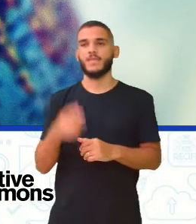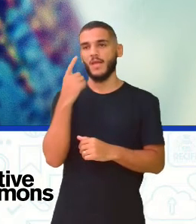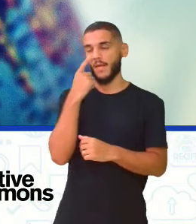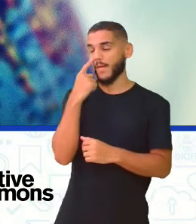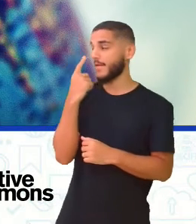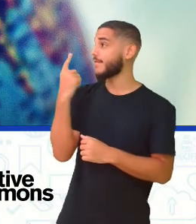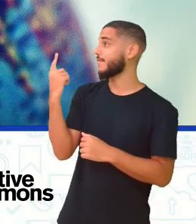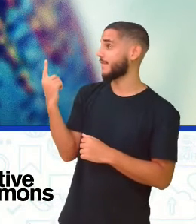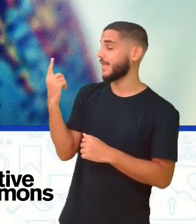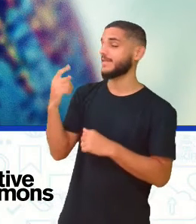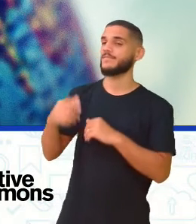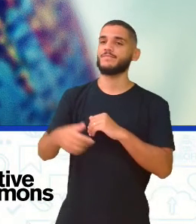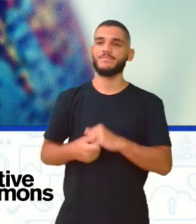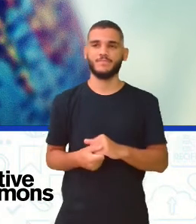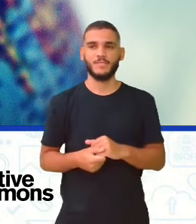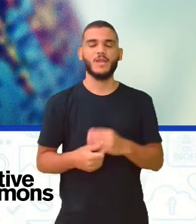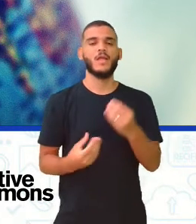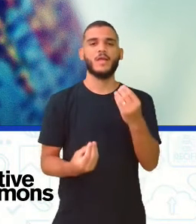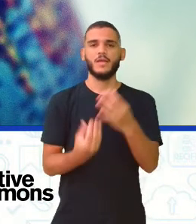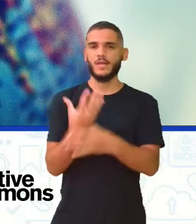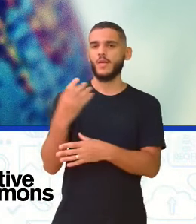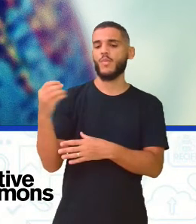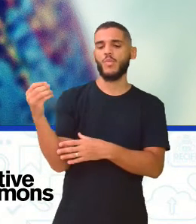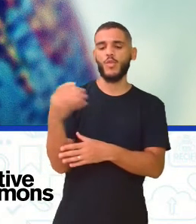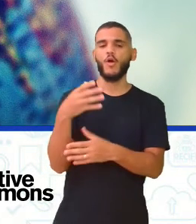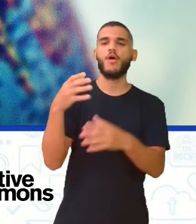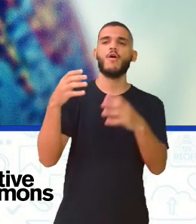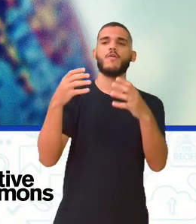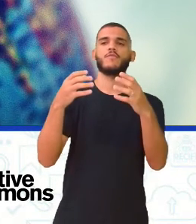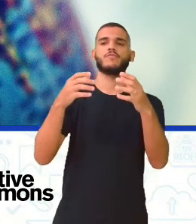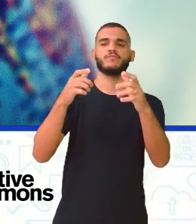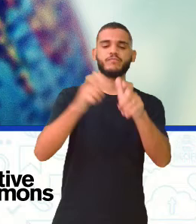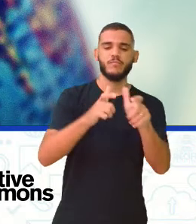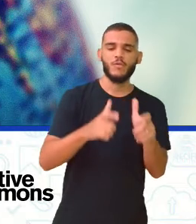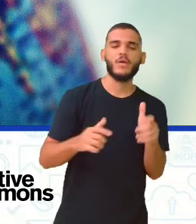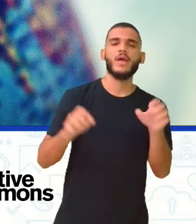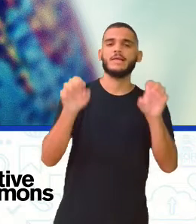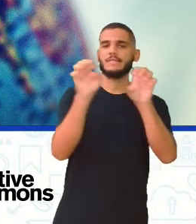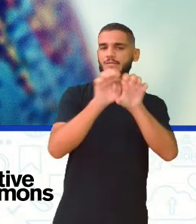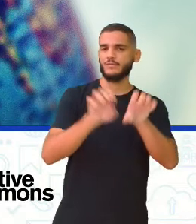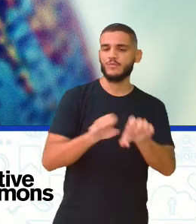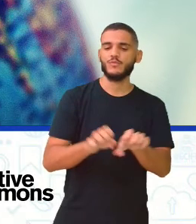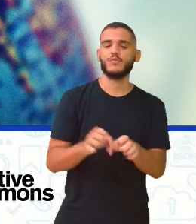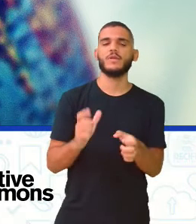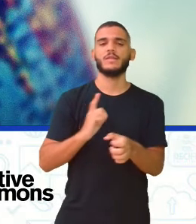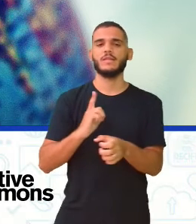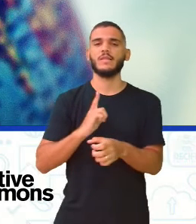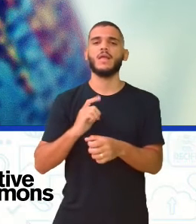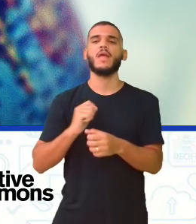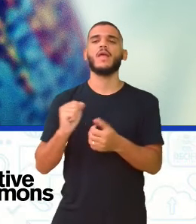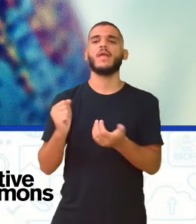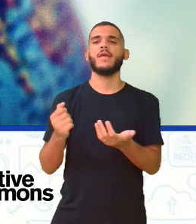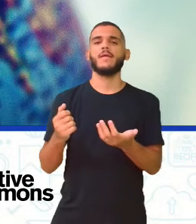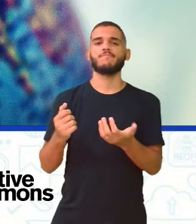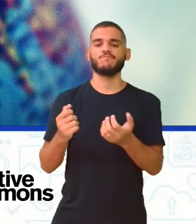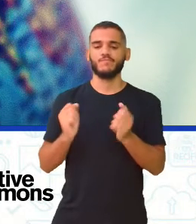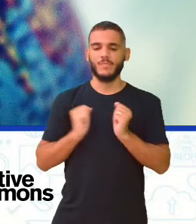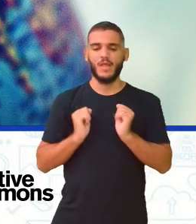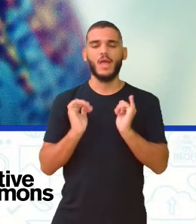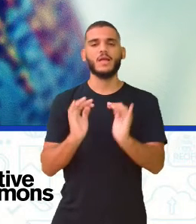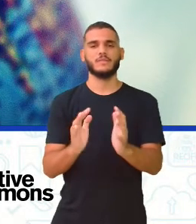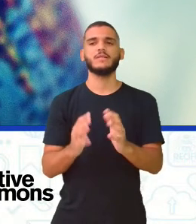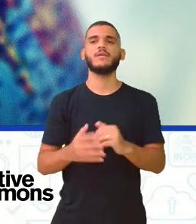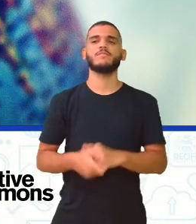eles formam, ou seja, novas estruturas vão surgir ali naquele local que está havendo ali uma atividade